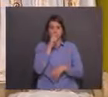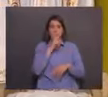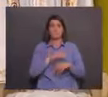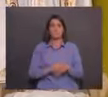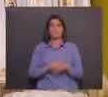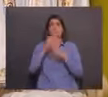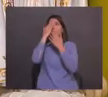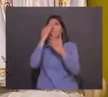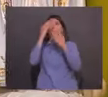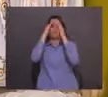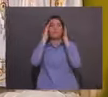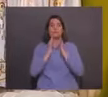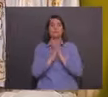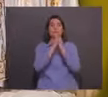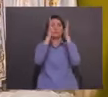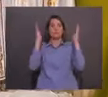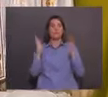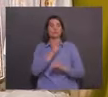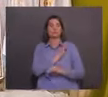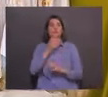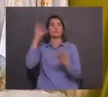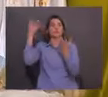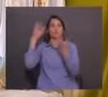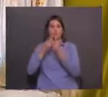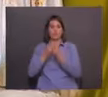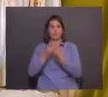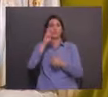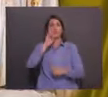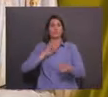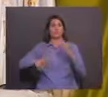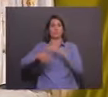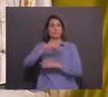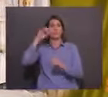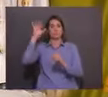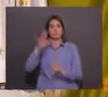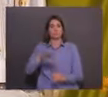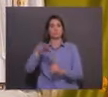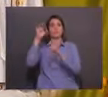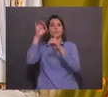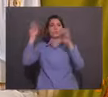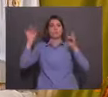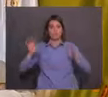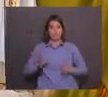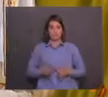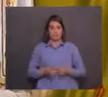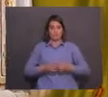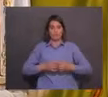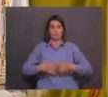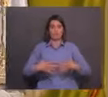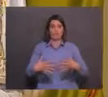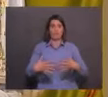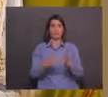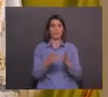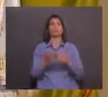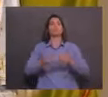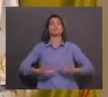Santa Maria, Mãe de Deus, rogai por nós, pecadores, agora e na hora da nossa morte. Ave Maria, cheia de graça, o Senhor é convosco. Bendita sois vós entre as mulheres, e bendito é o fruto